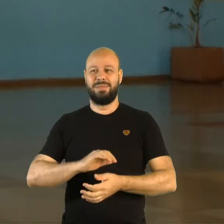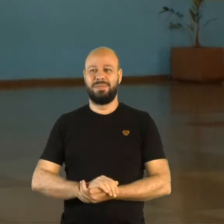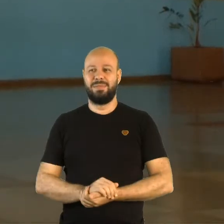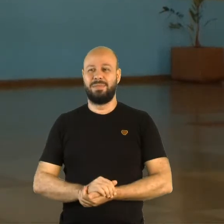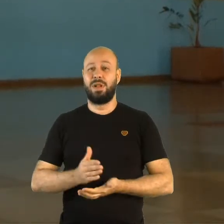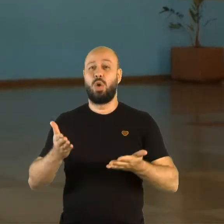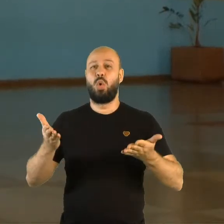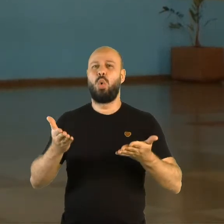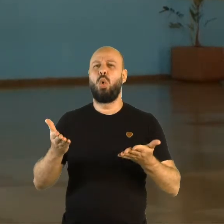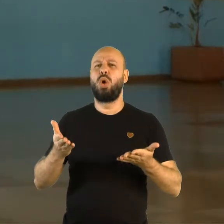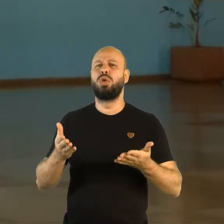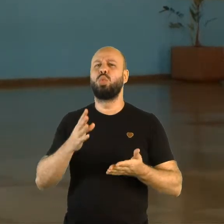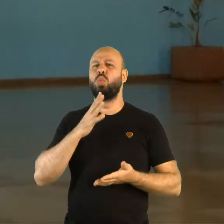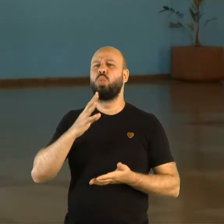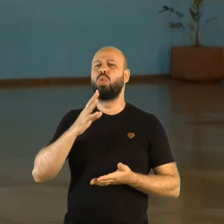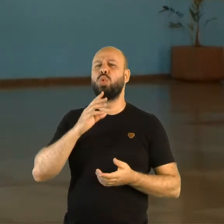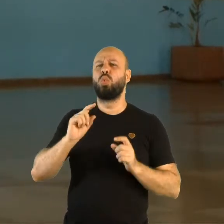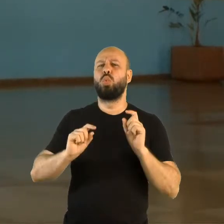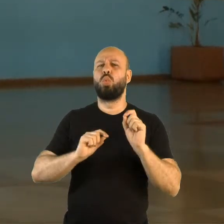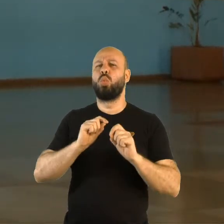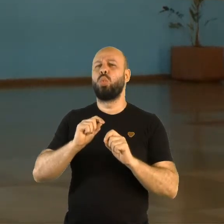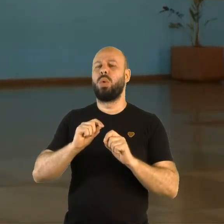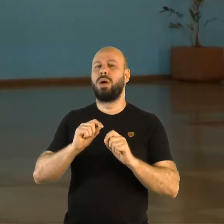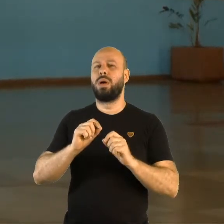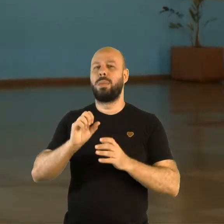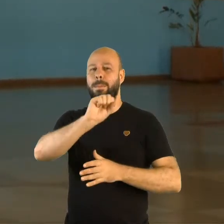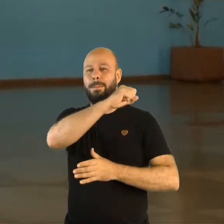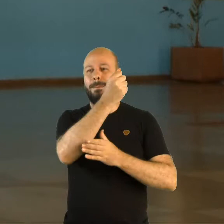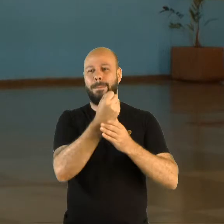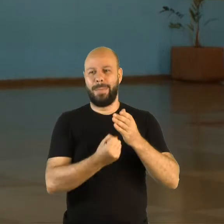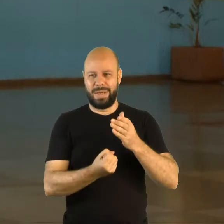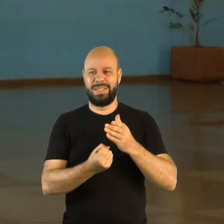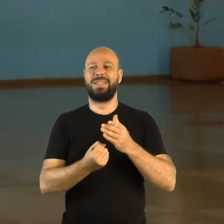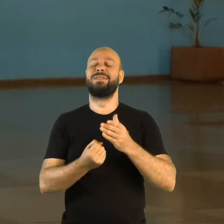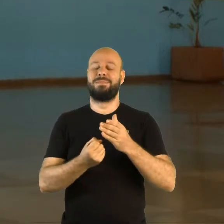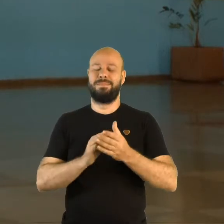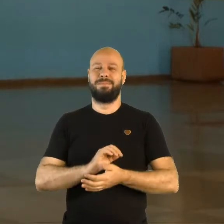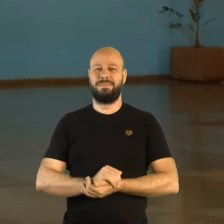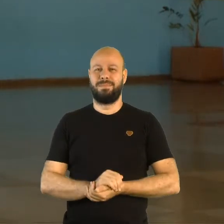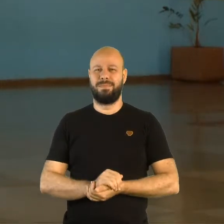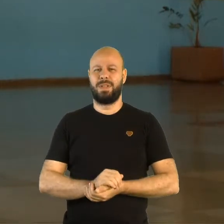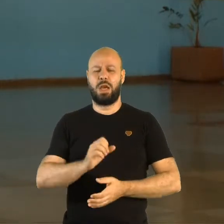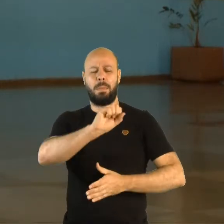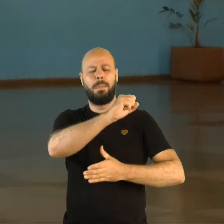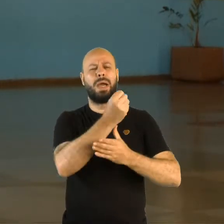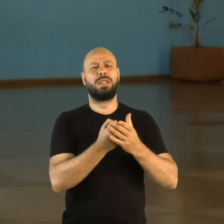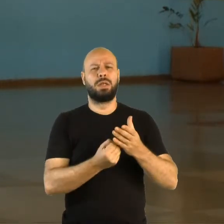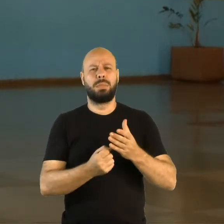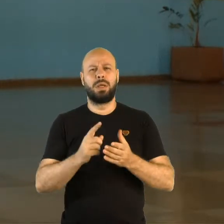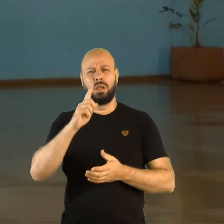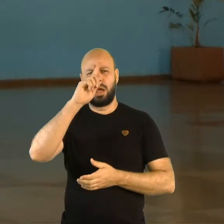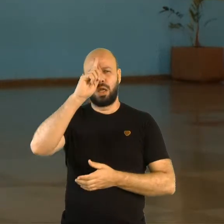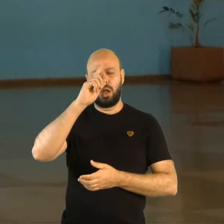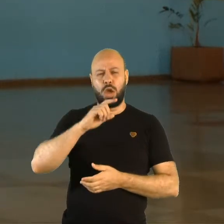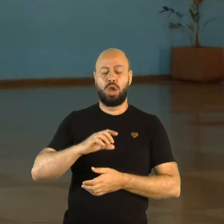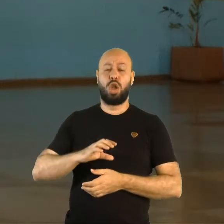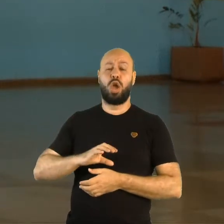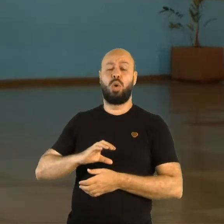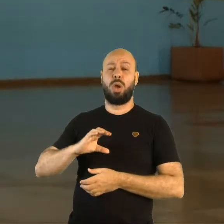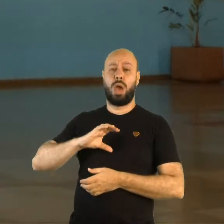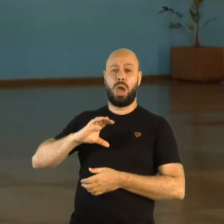hoje vamos conhecer um pouquinho mais da modalidade de basquetebol o basquetebol foi criado por um